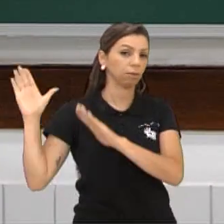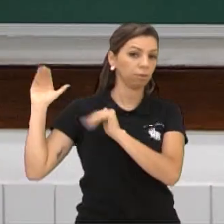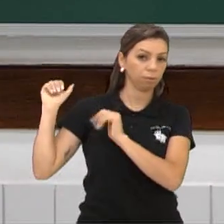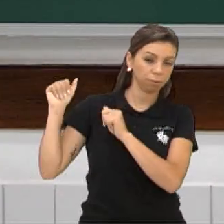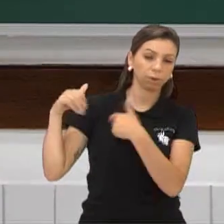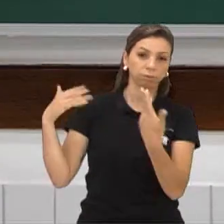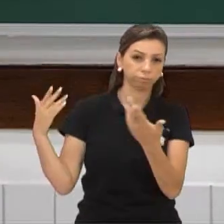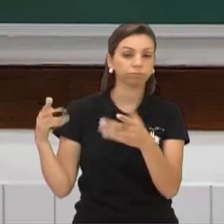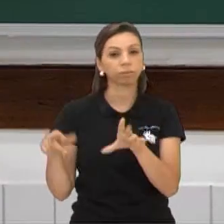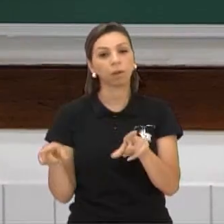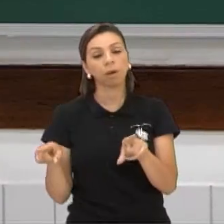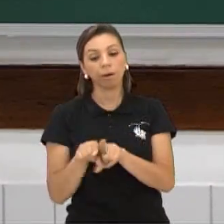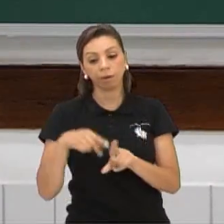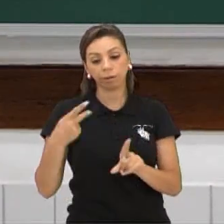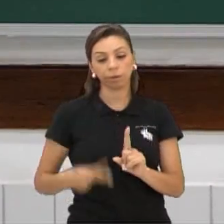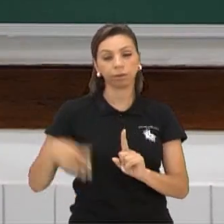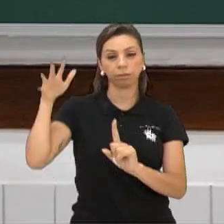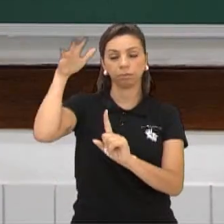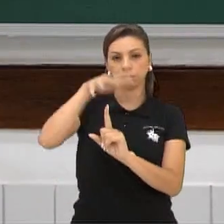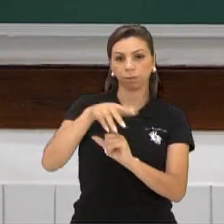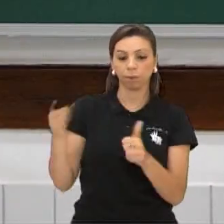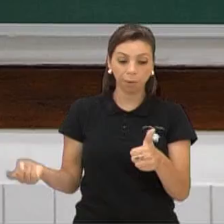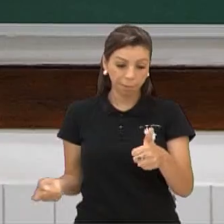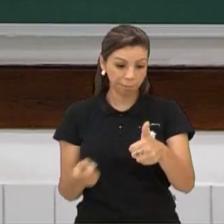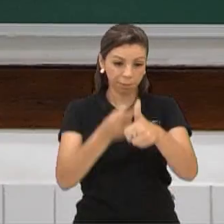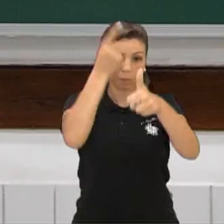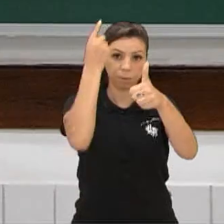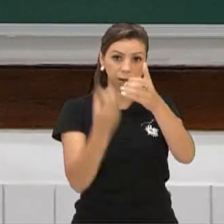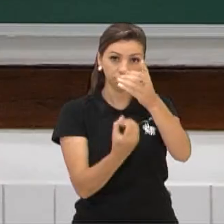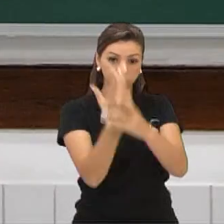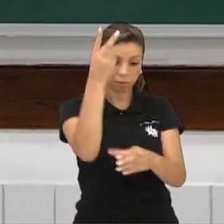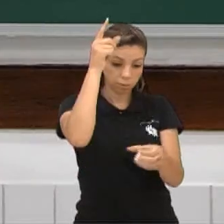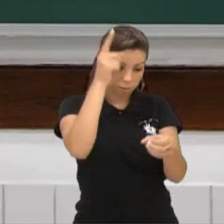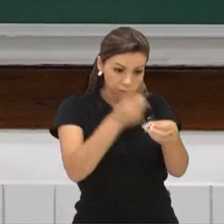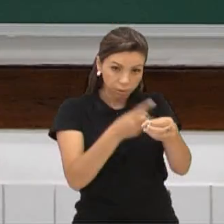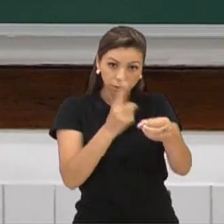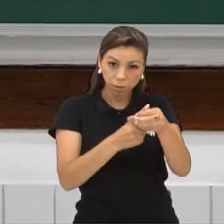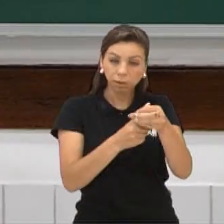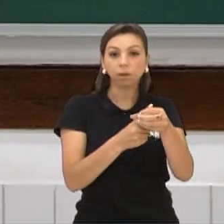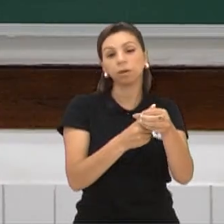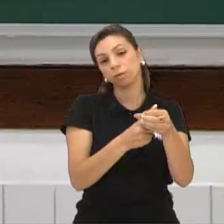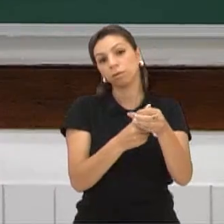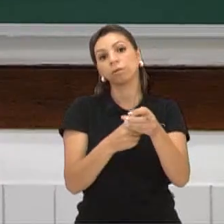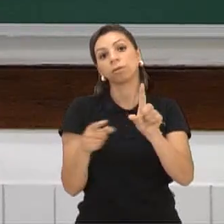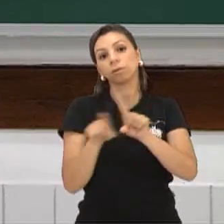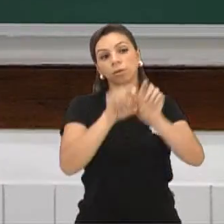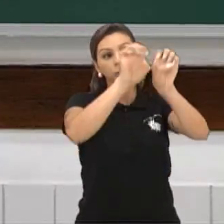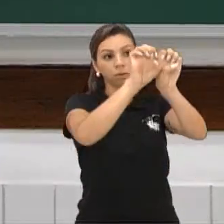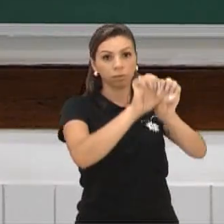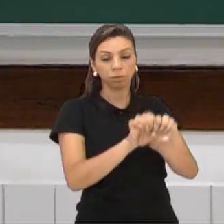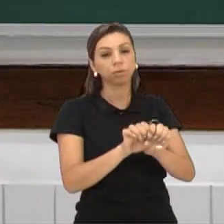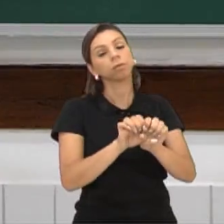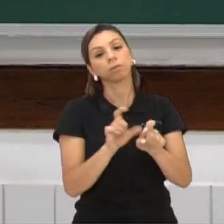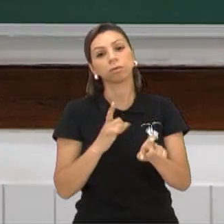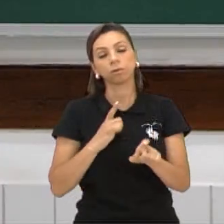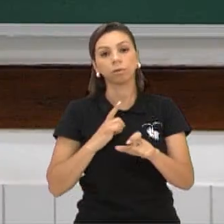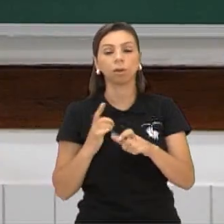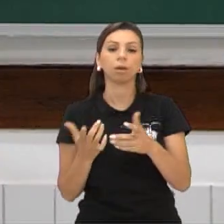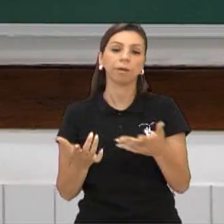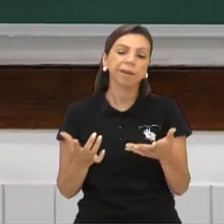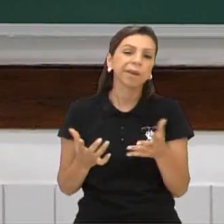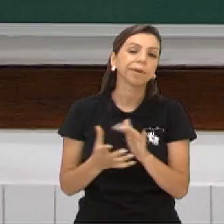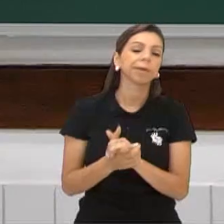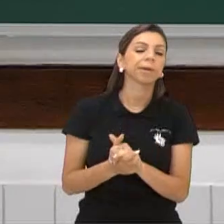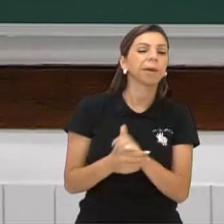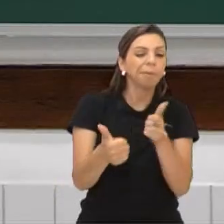ser diferente. Nós temos as nossas primeiras cidades, nossos primeiros municípios estruturados como sendo aqueles